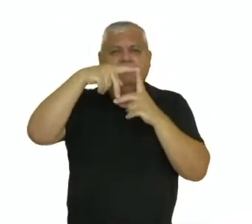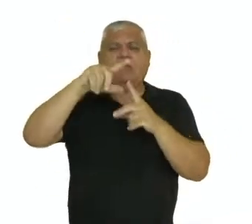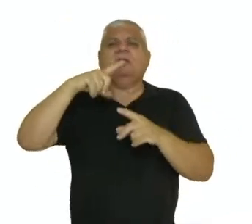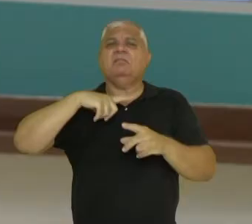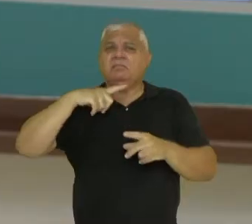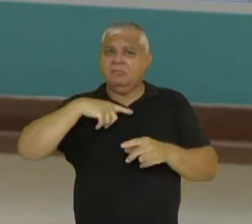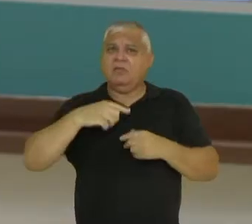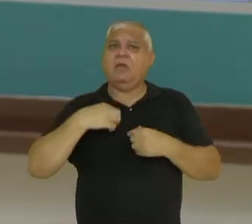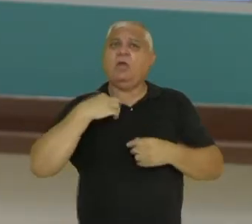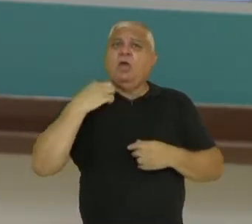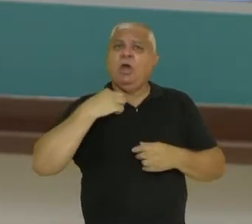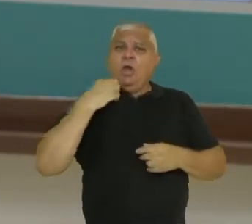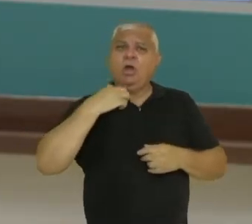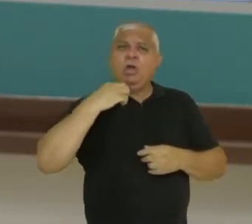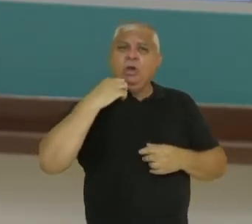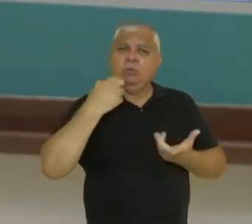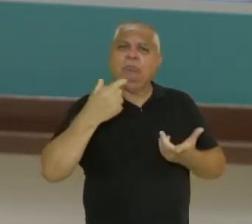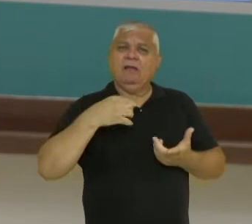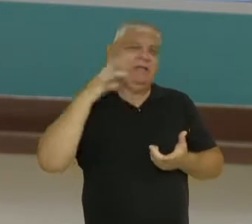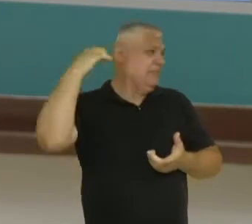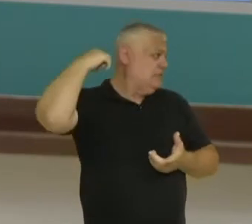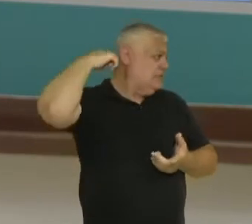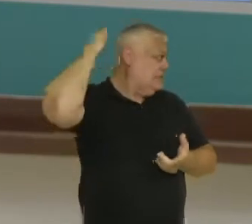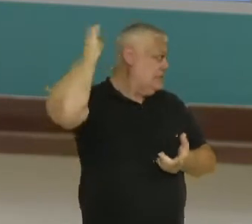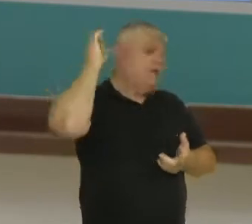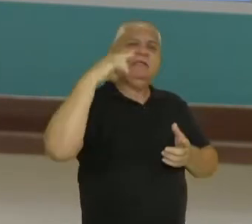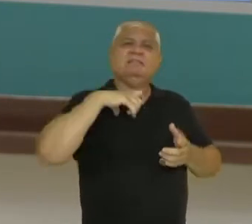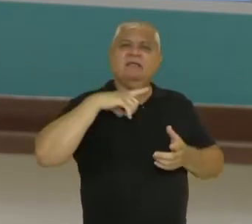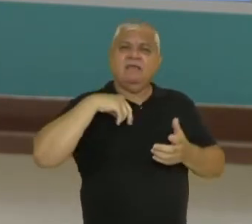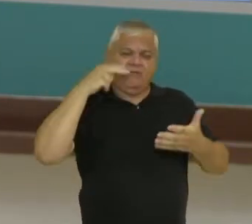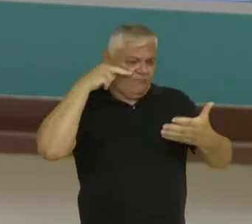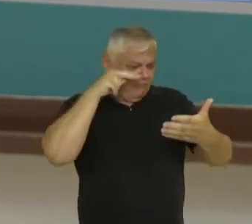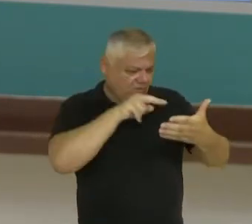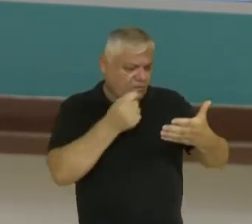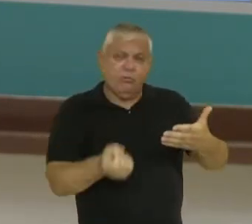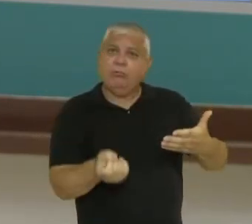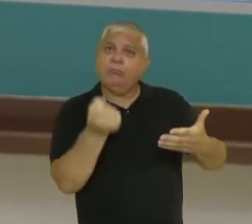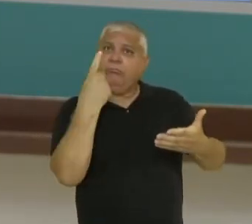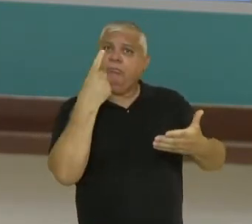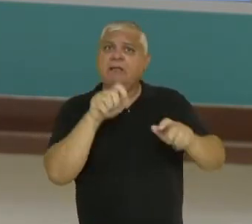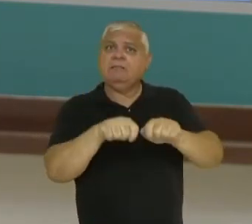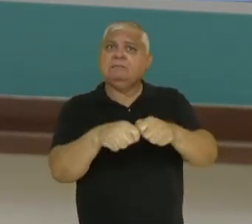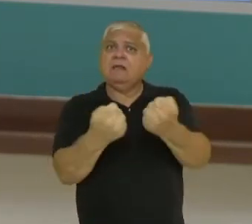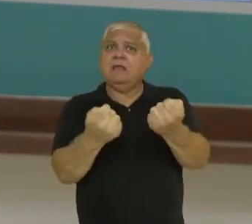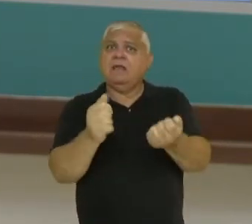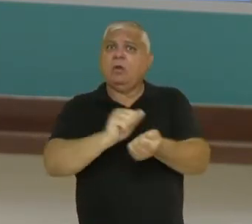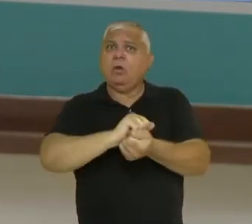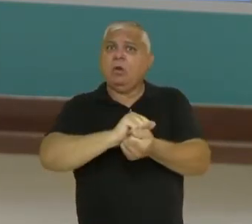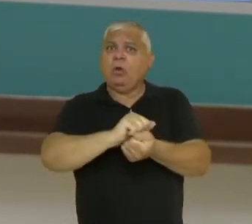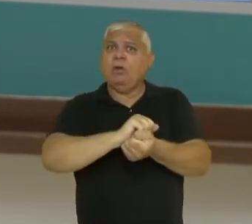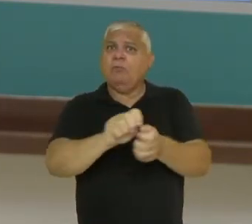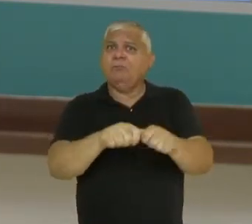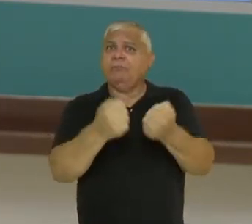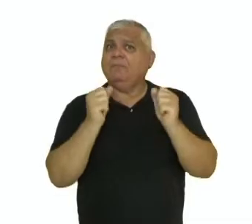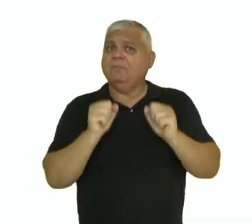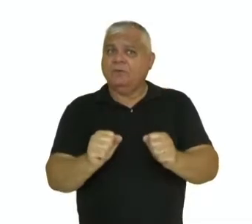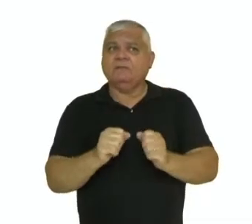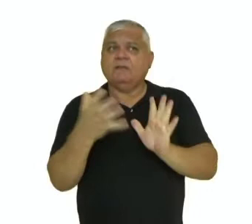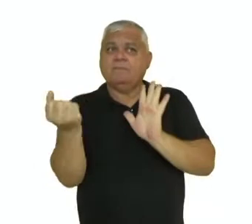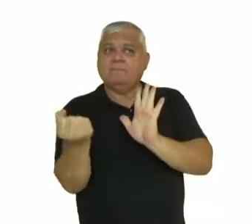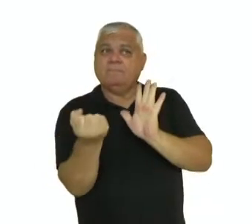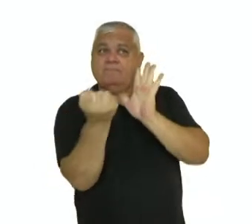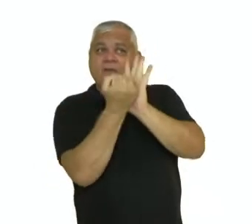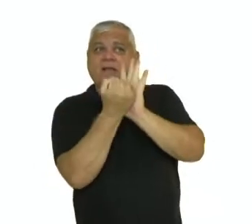das nossas roupas. E é uma coisa que a gente tem que prestar atenção para não estragar a roupa que a gente comprou. Então, a gente tem, por exemplo, esse símbolo aqui